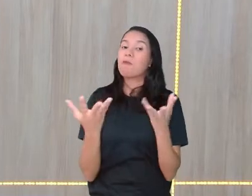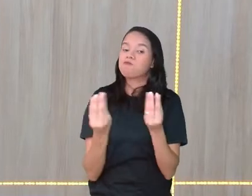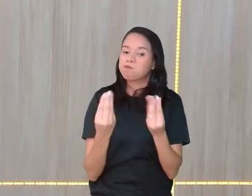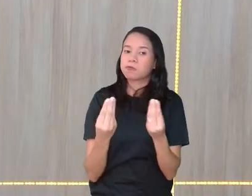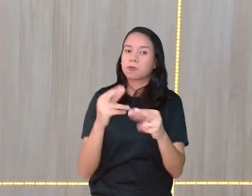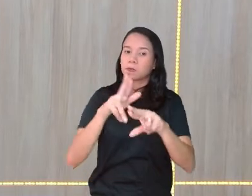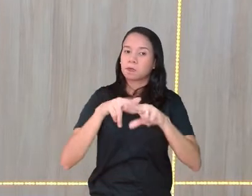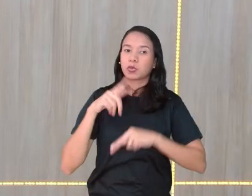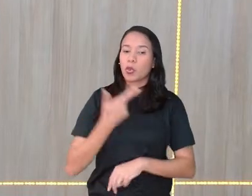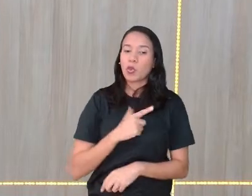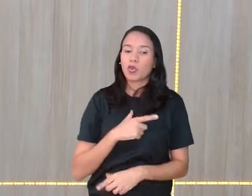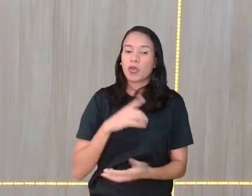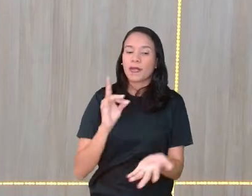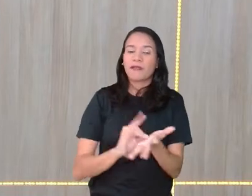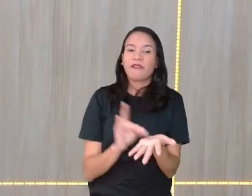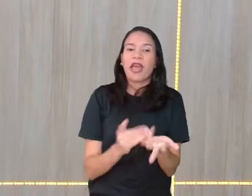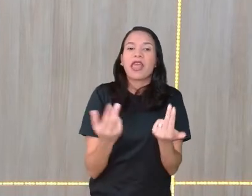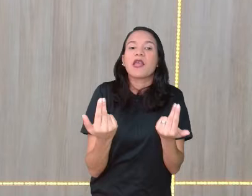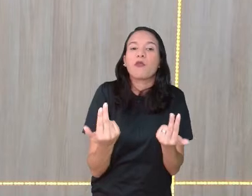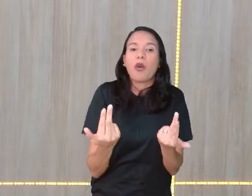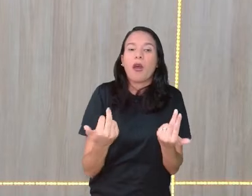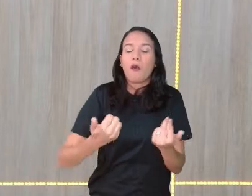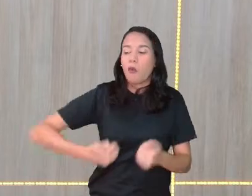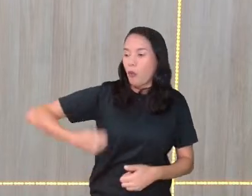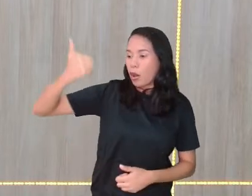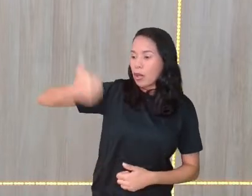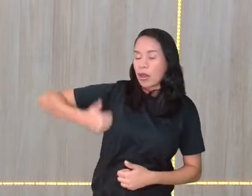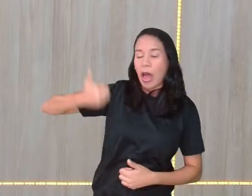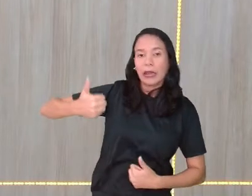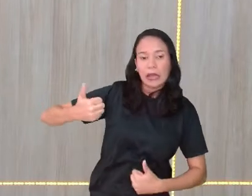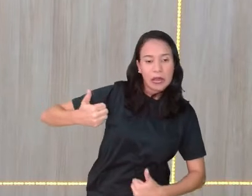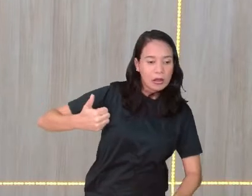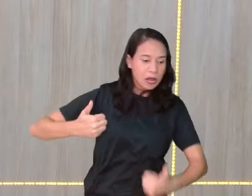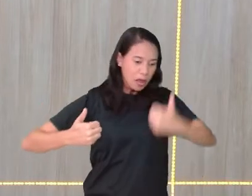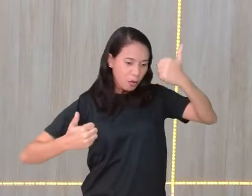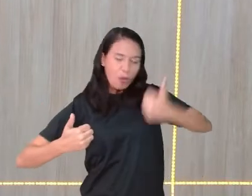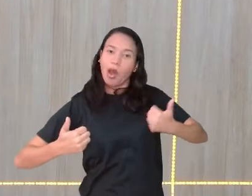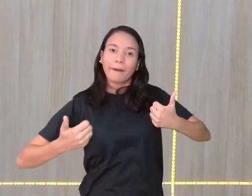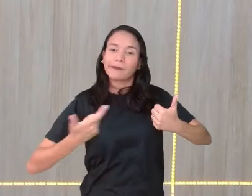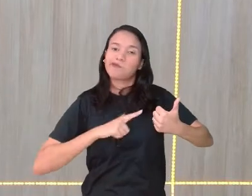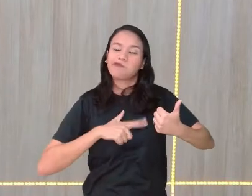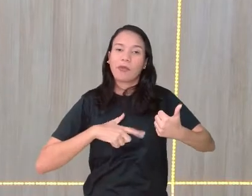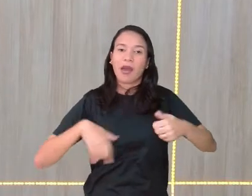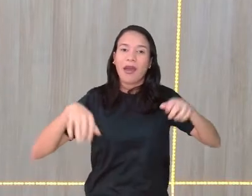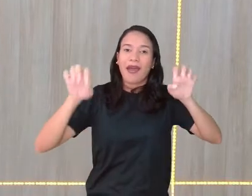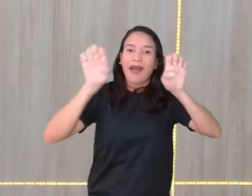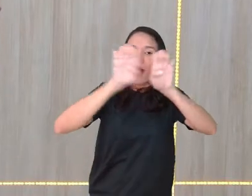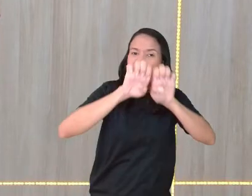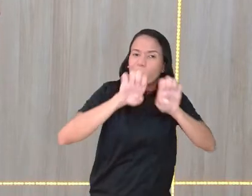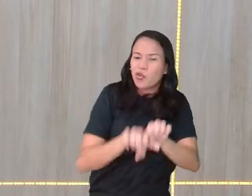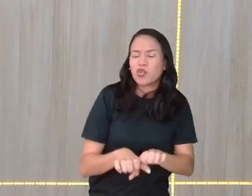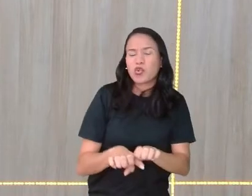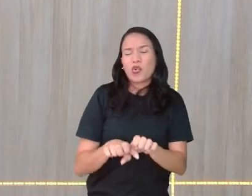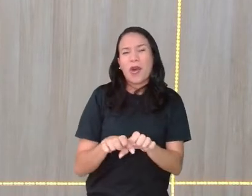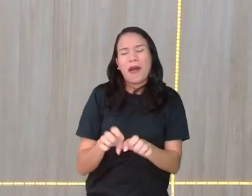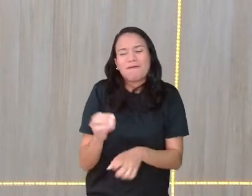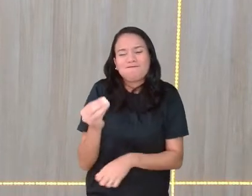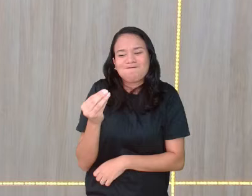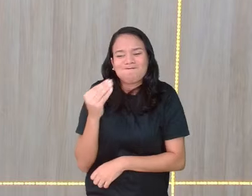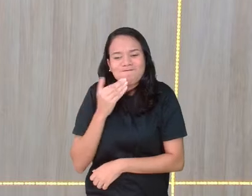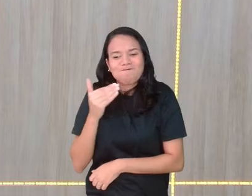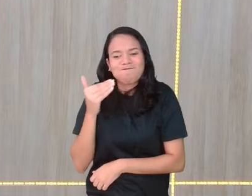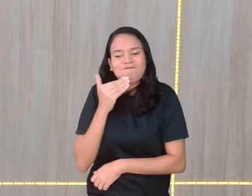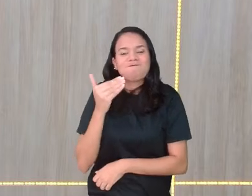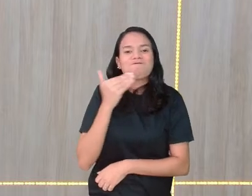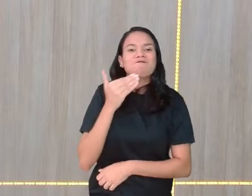vezes não são oferecidas aquelas condições adequadas, são estruturas muitas vezes precárias, né?